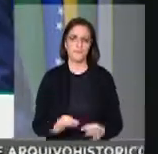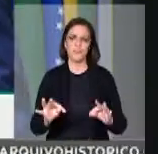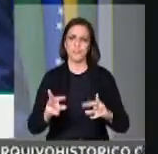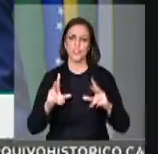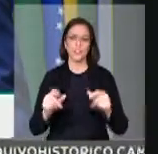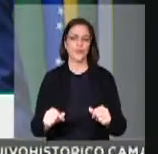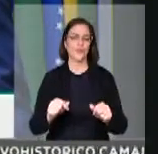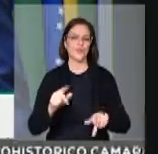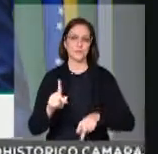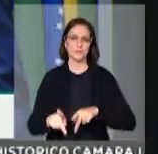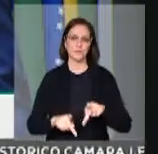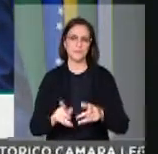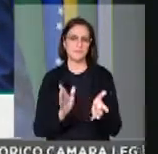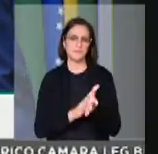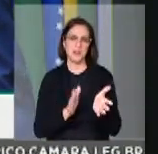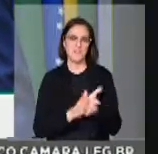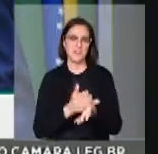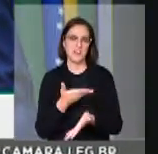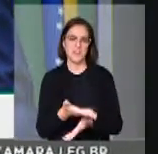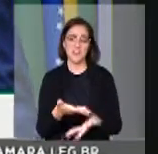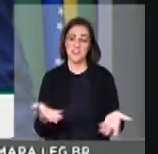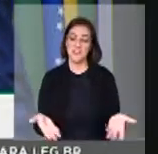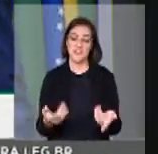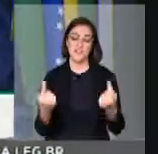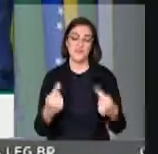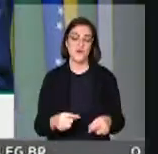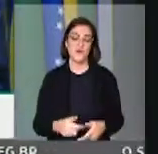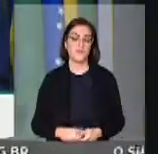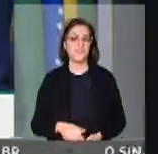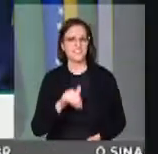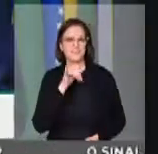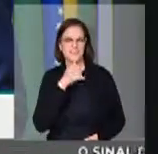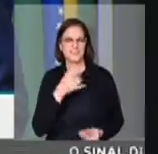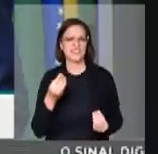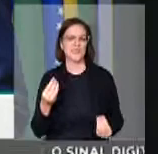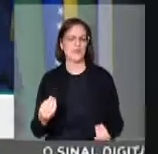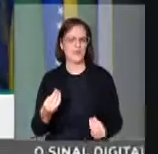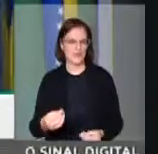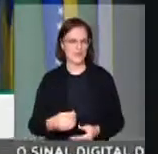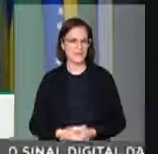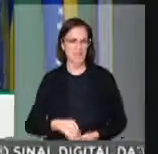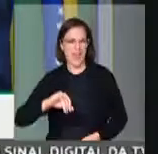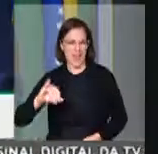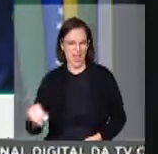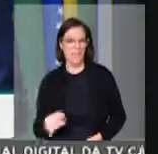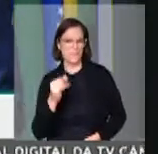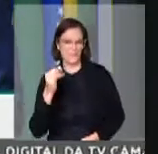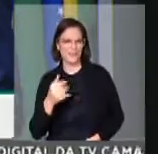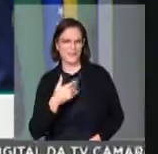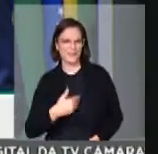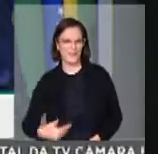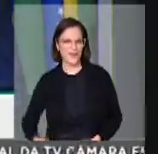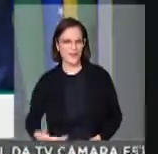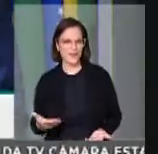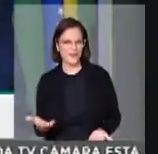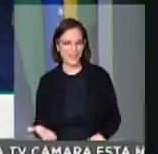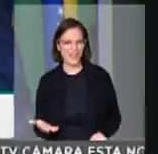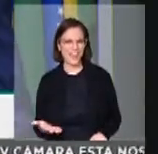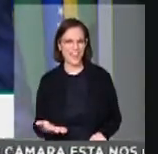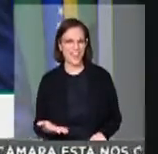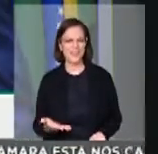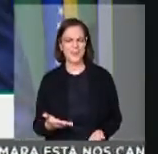todos aqueles no estado de pernambuco é lamentável que se use a estrutura do estado a estrutura da polícia civil para